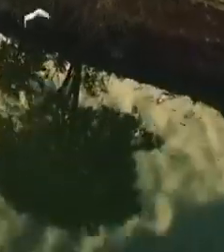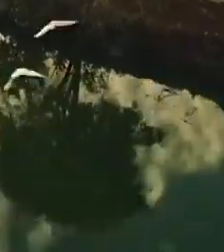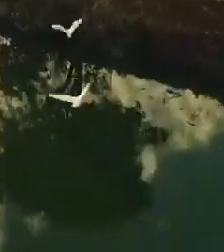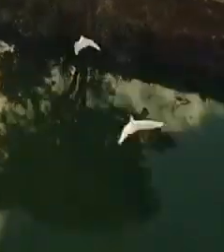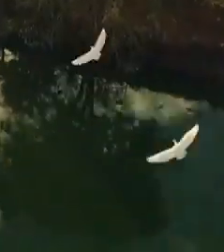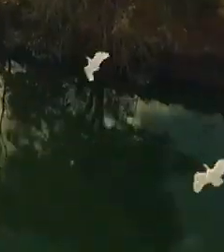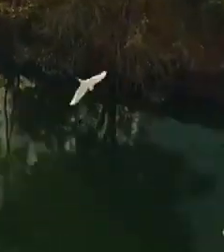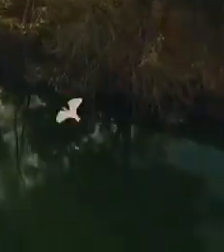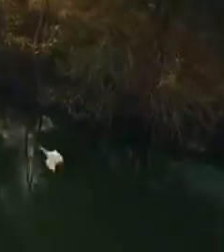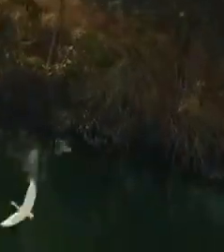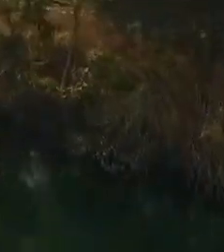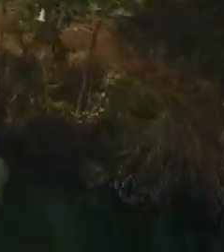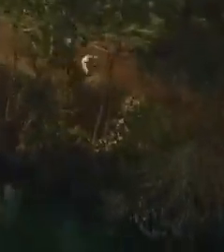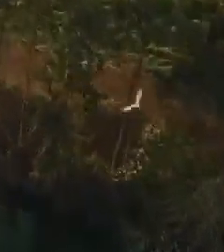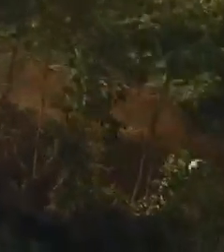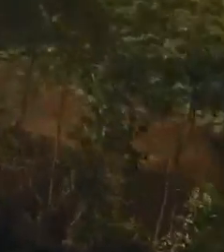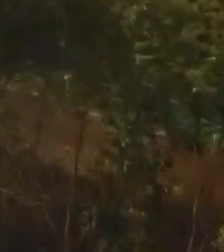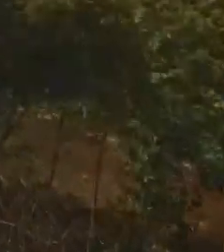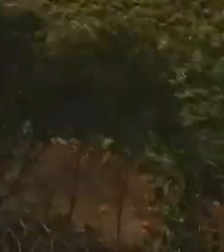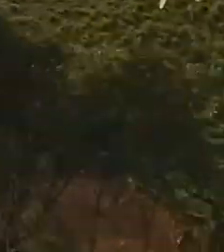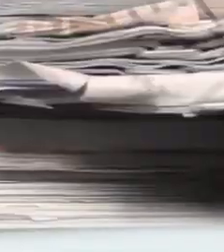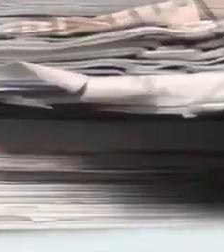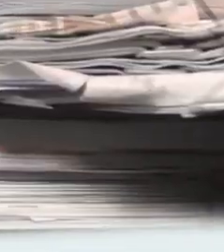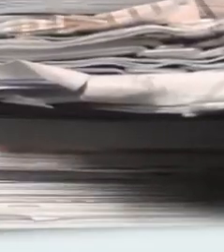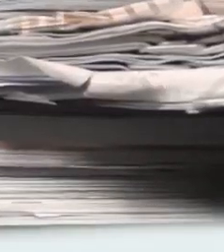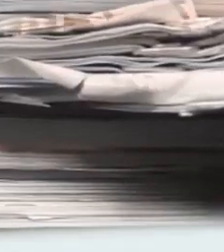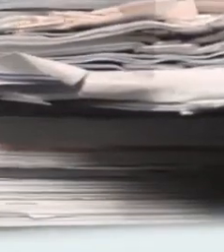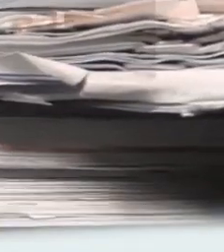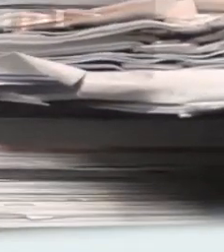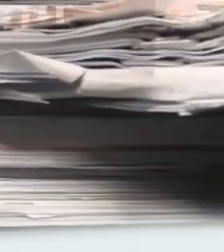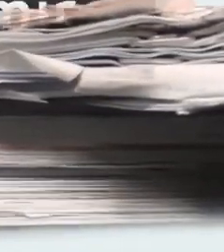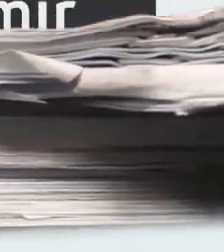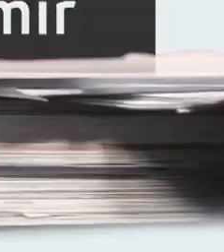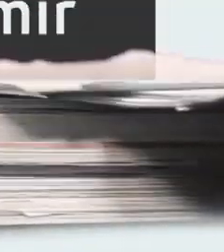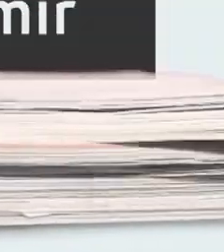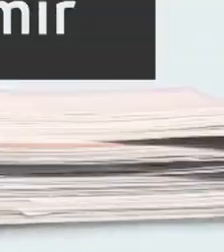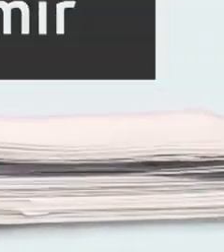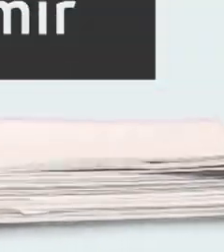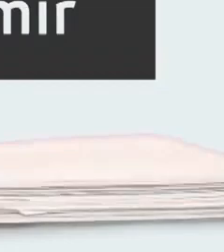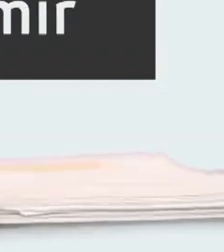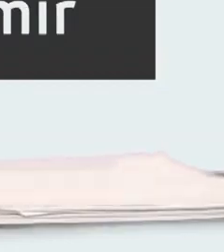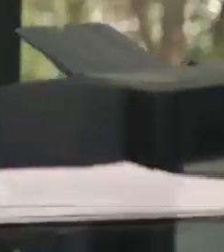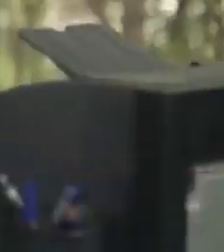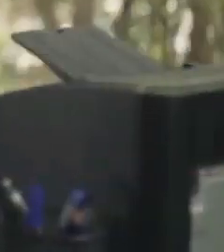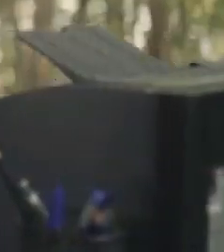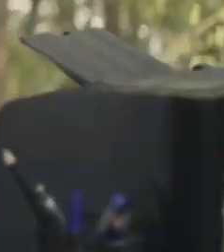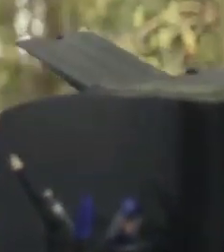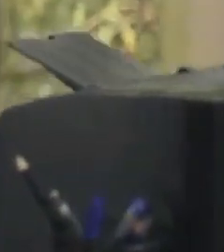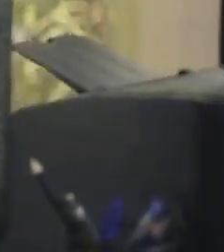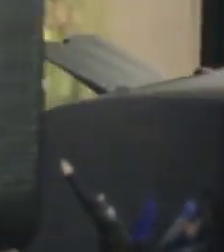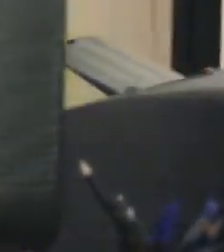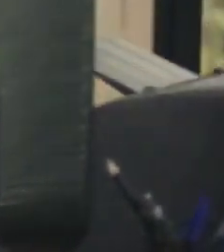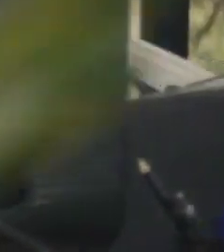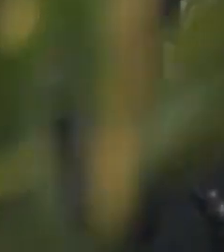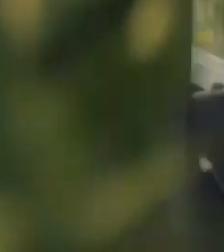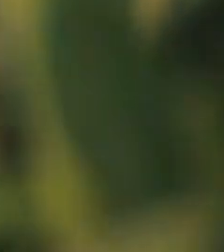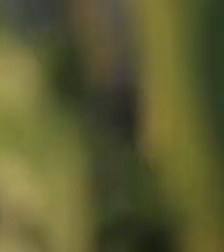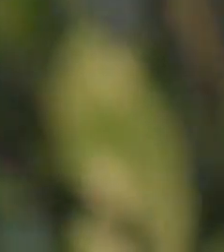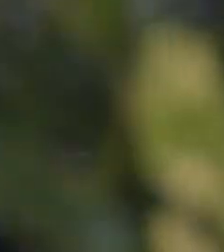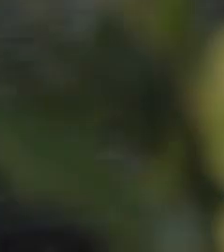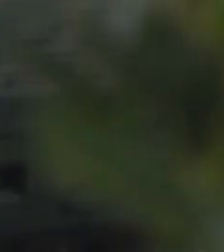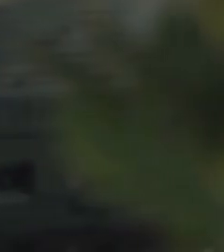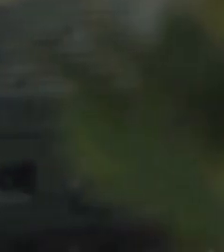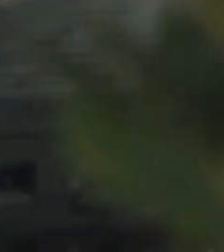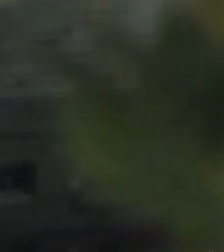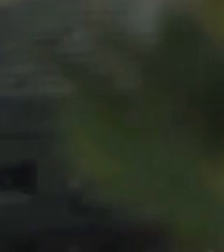continuar trabalhando por um estado ambientalmente equilibrado. Sustentabilidade é isso. Começa aqui dentro e reflete em